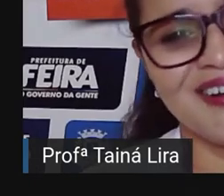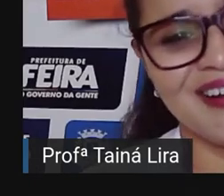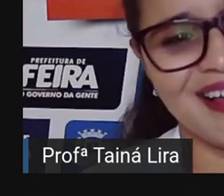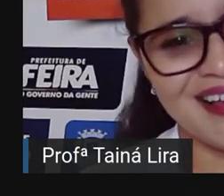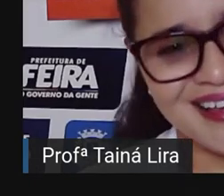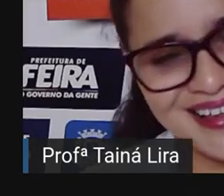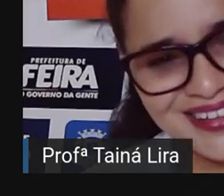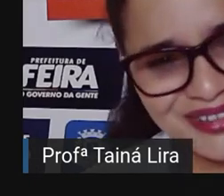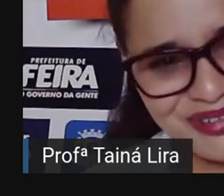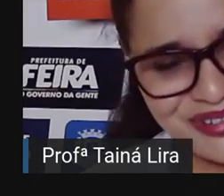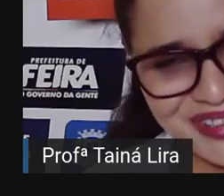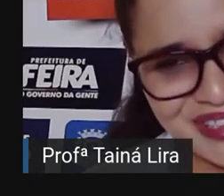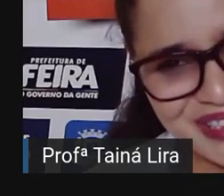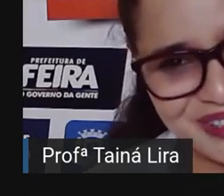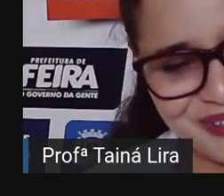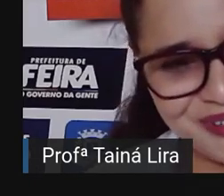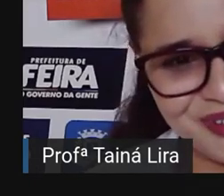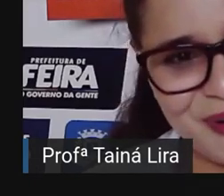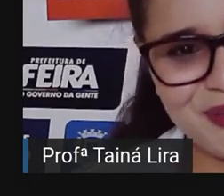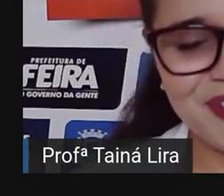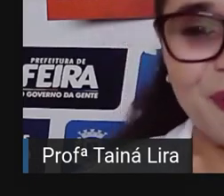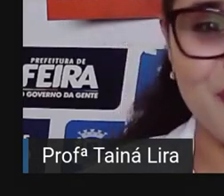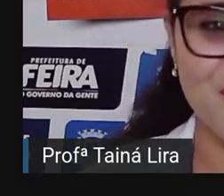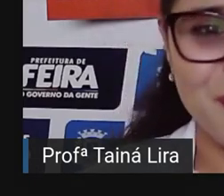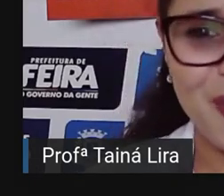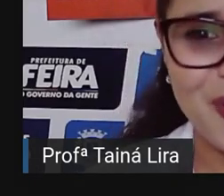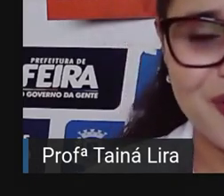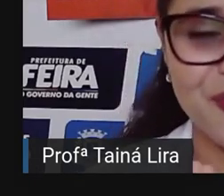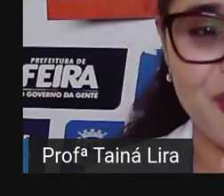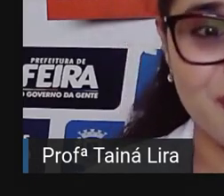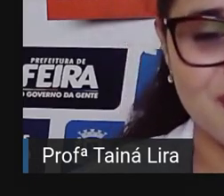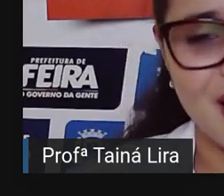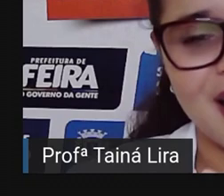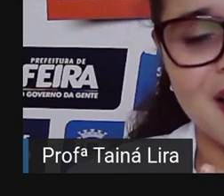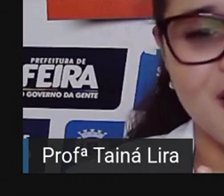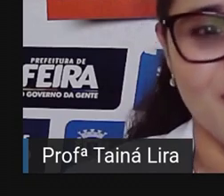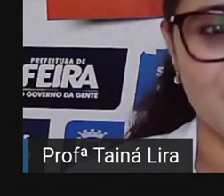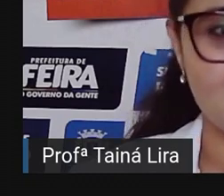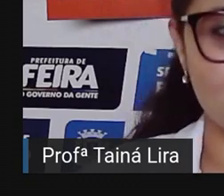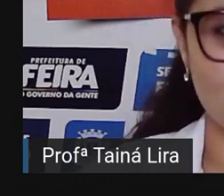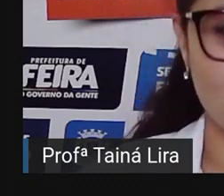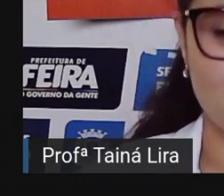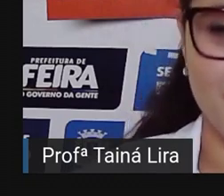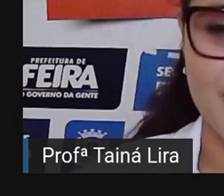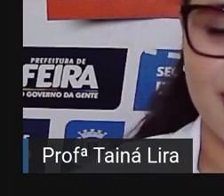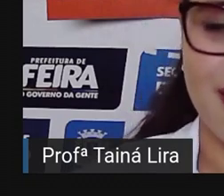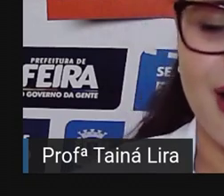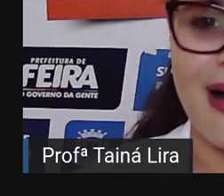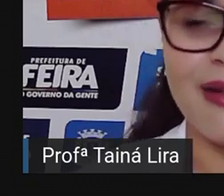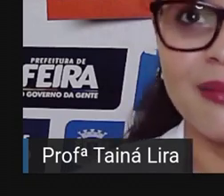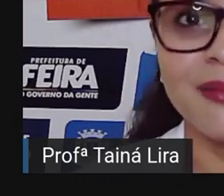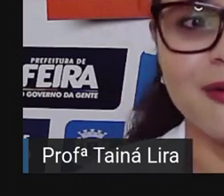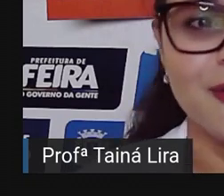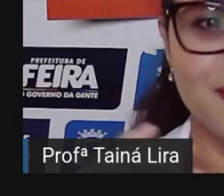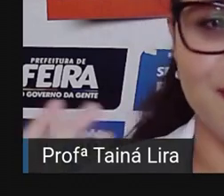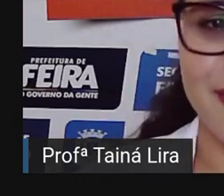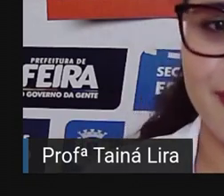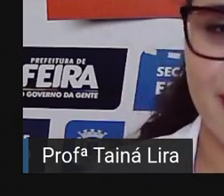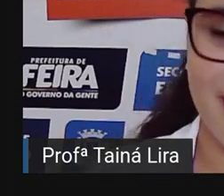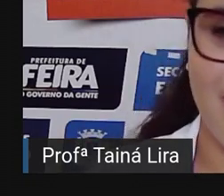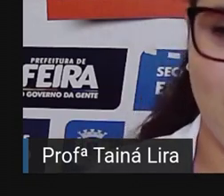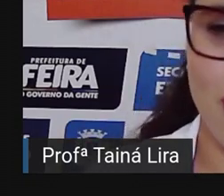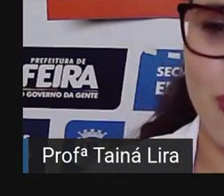o Olá segundo ano como estão meus amores Vamos lá olha só hoje a gente vai ter uma aula